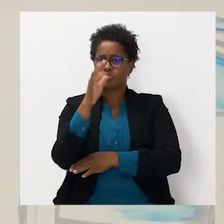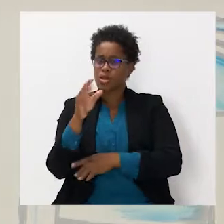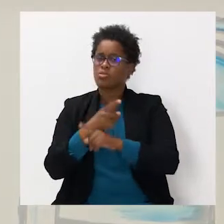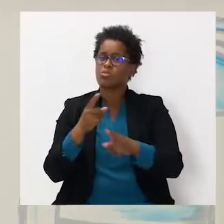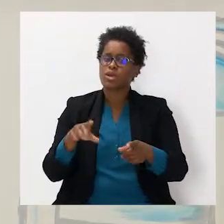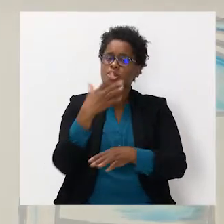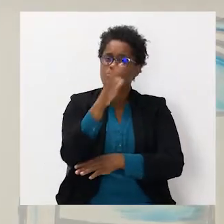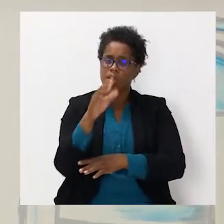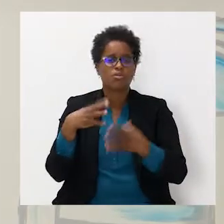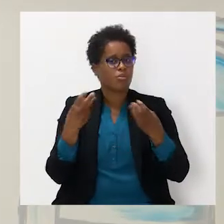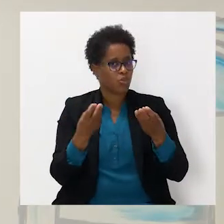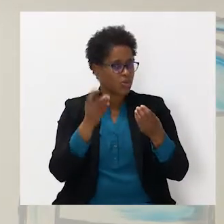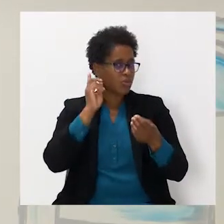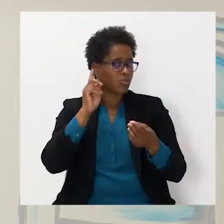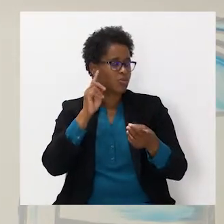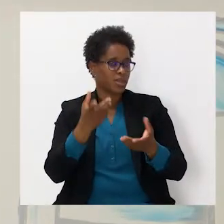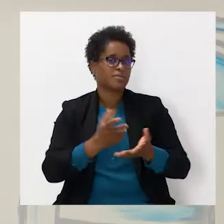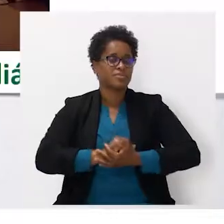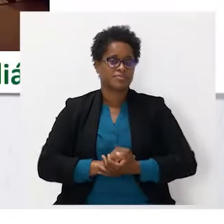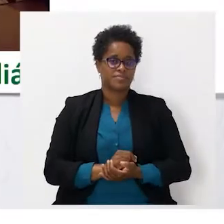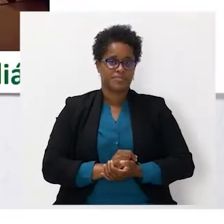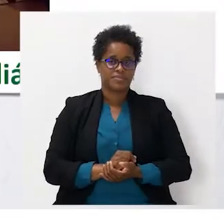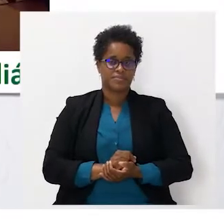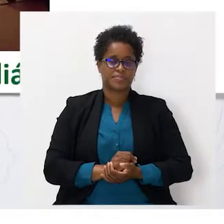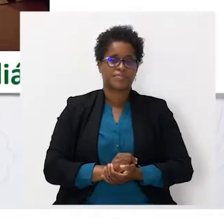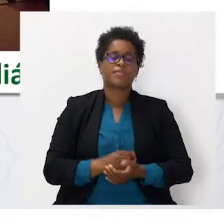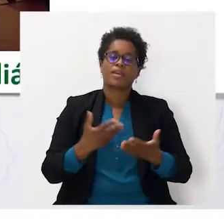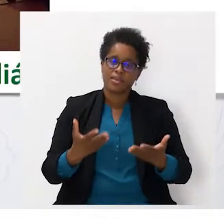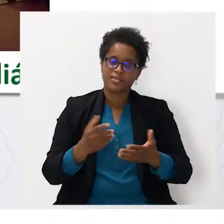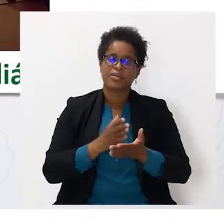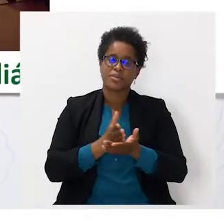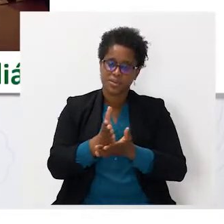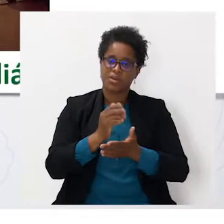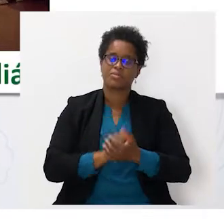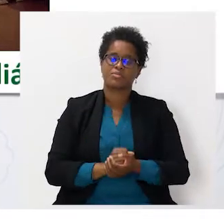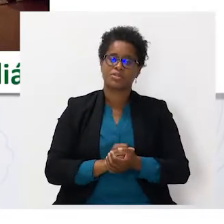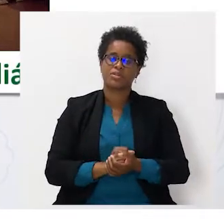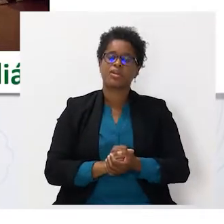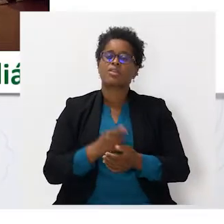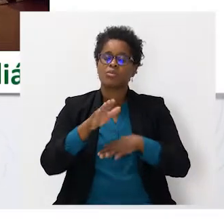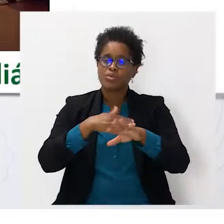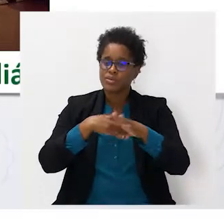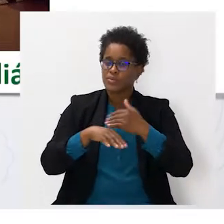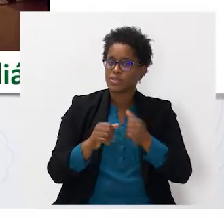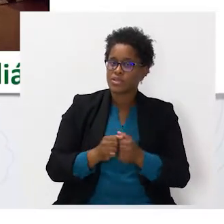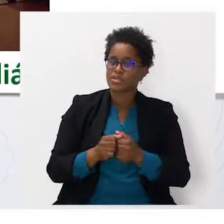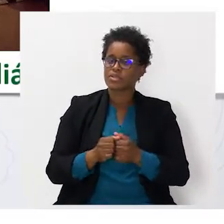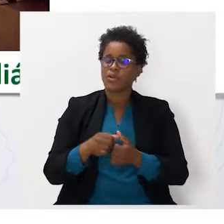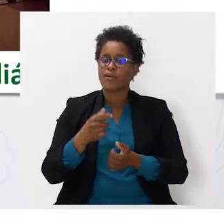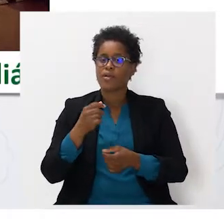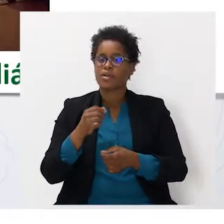as plantas são muito úteis. Ainda, no fabrico